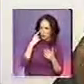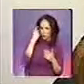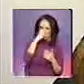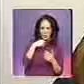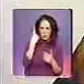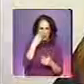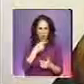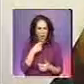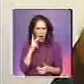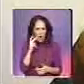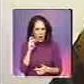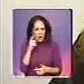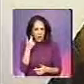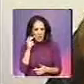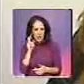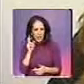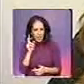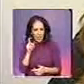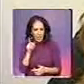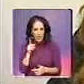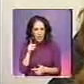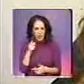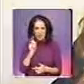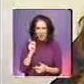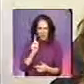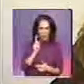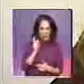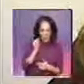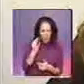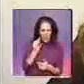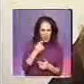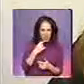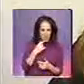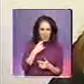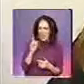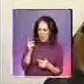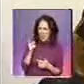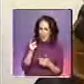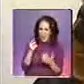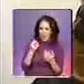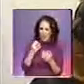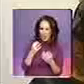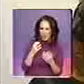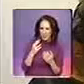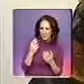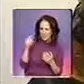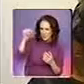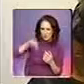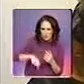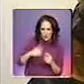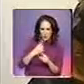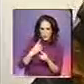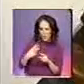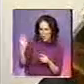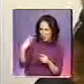é o Walter do Mãe. E eu digo: Mãe, não pode ser o Walter do Mãe. É! O que é que ele está aqui a fazer e olhar